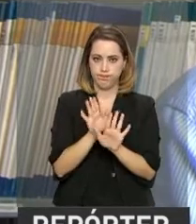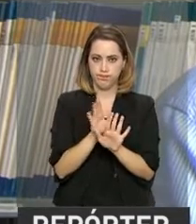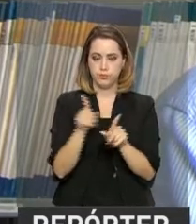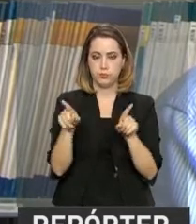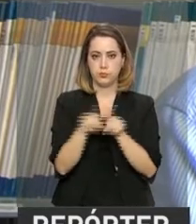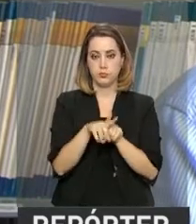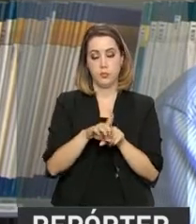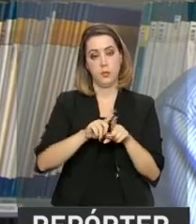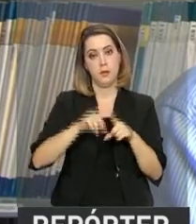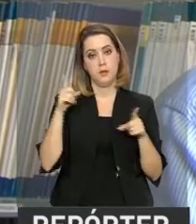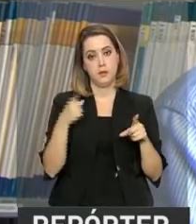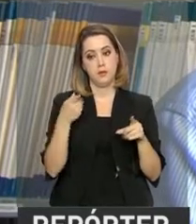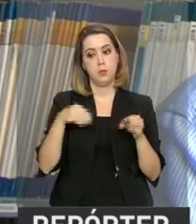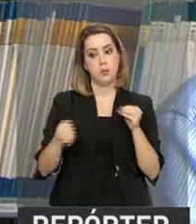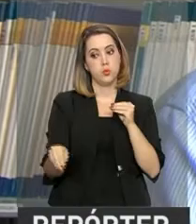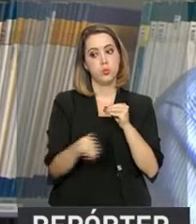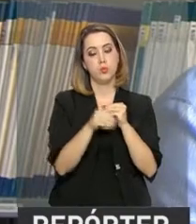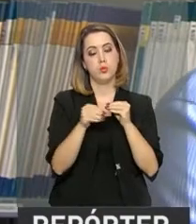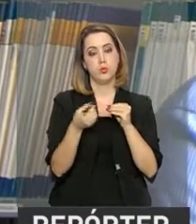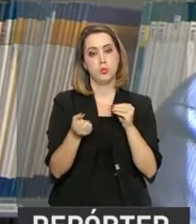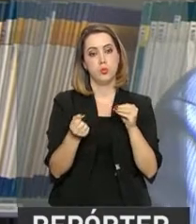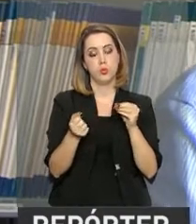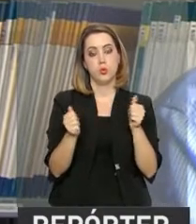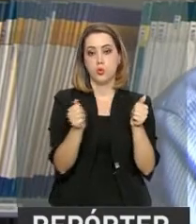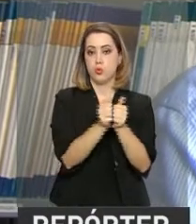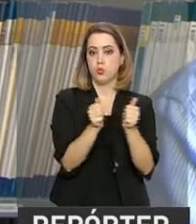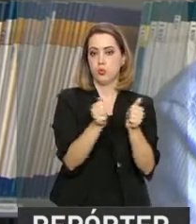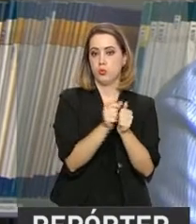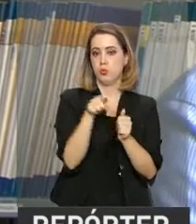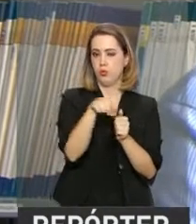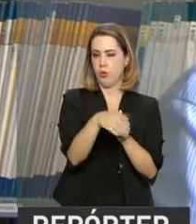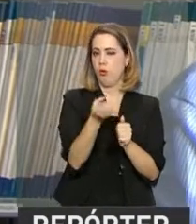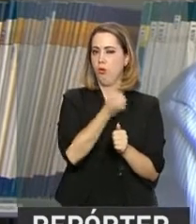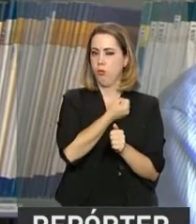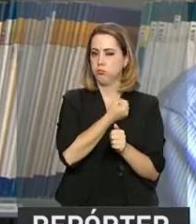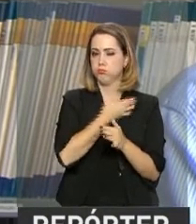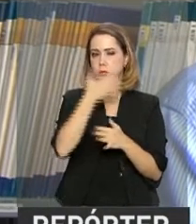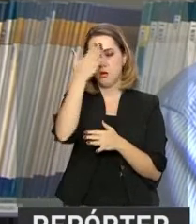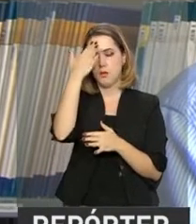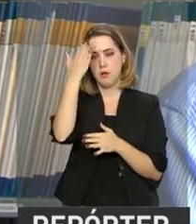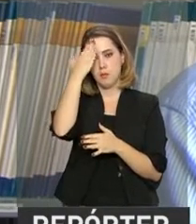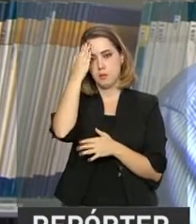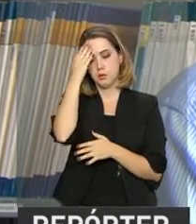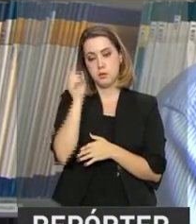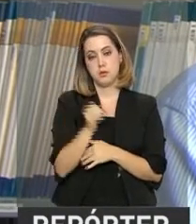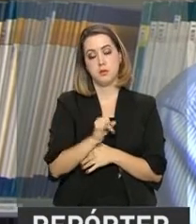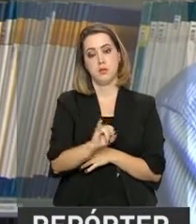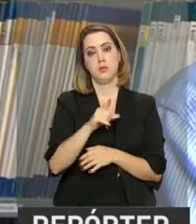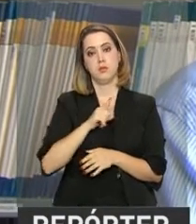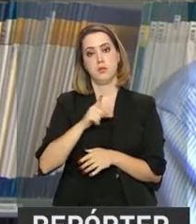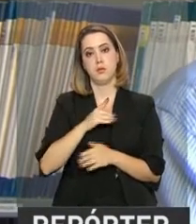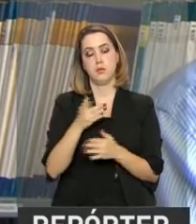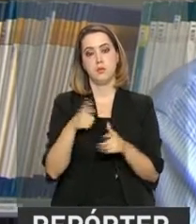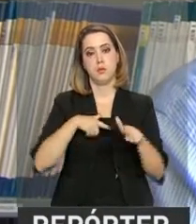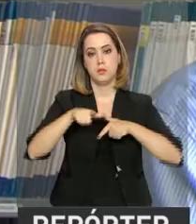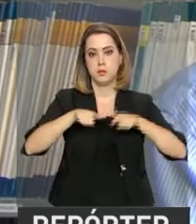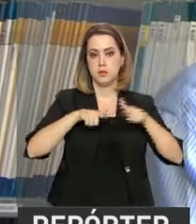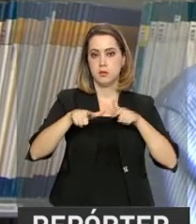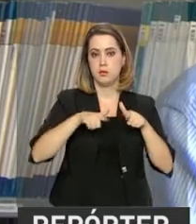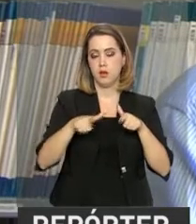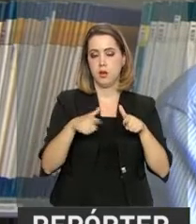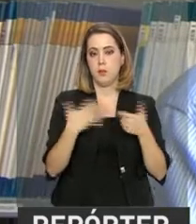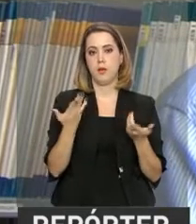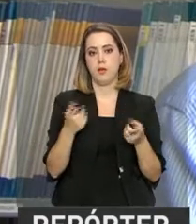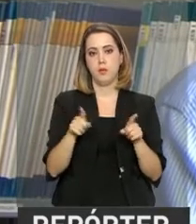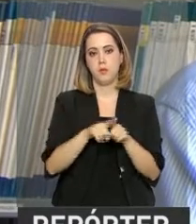juntamente nesses indicadores mais dois atores né nas duas formas de subutilização da força de trabalho são